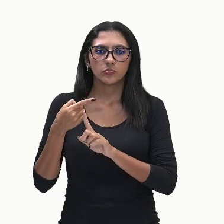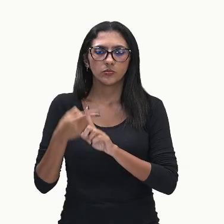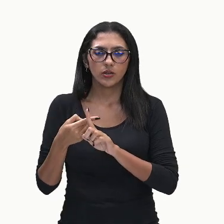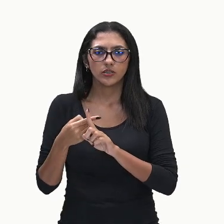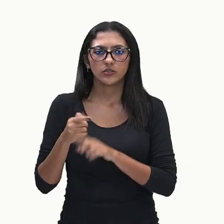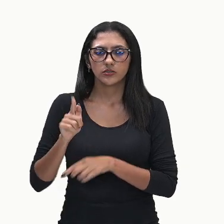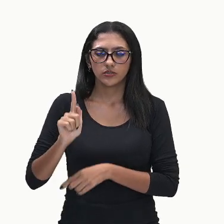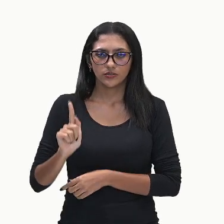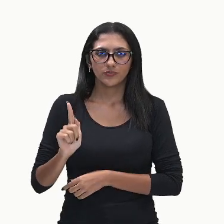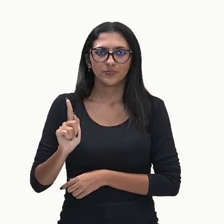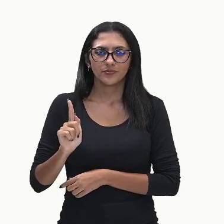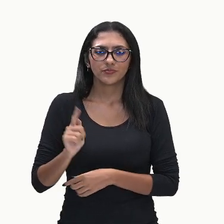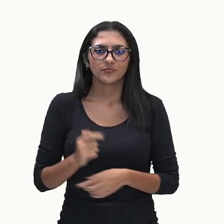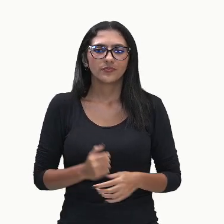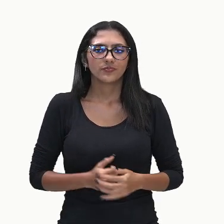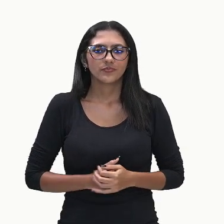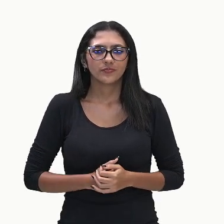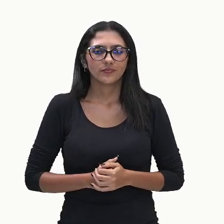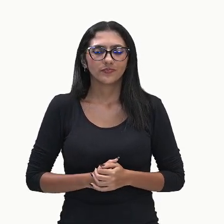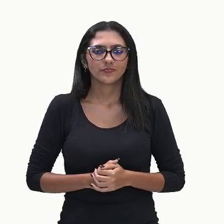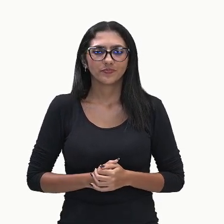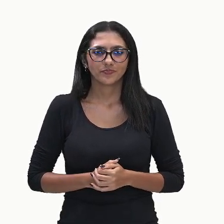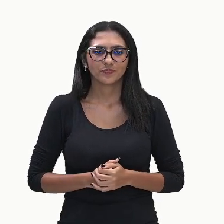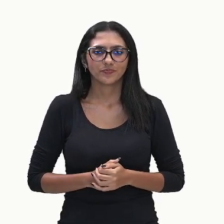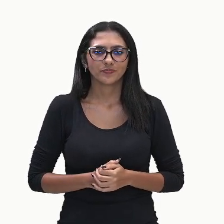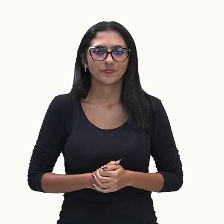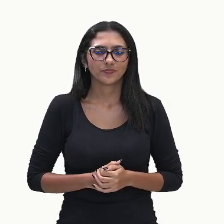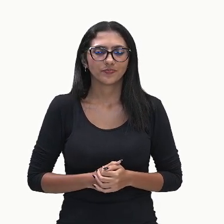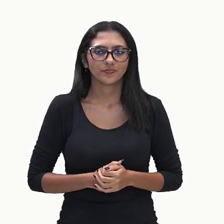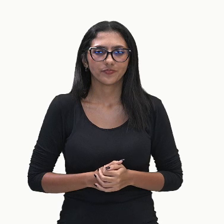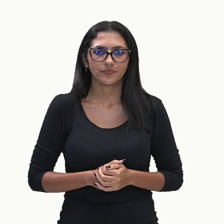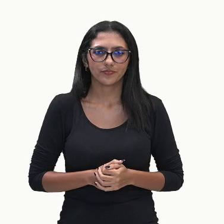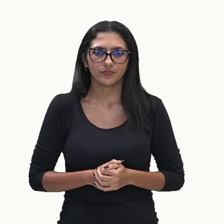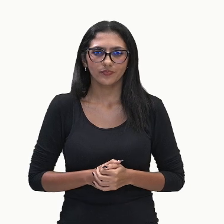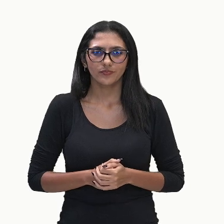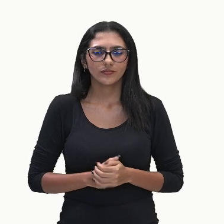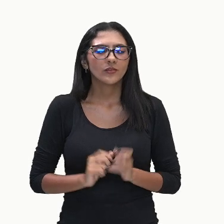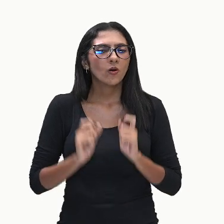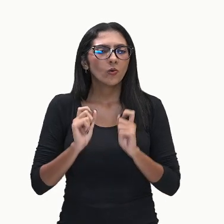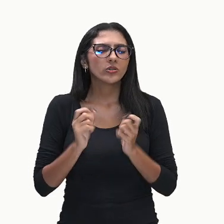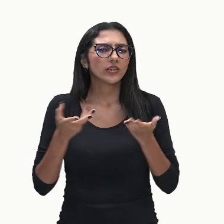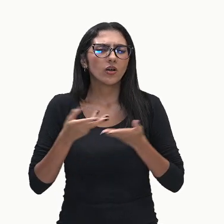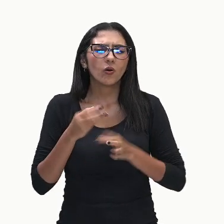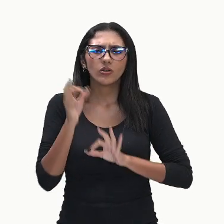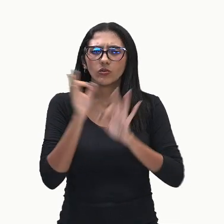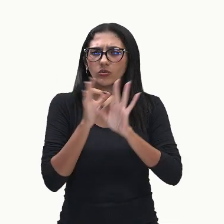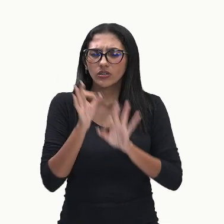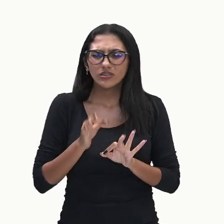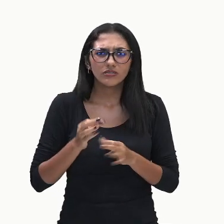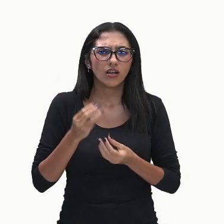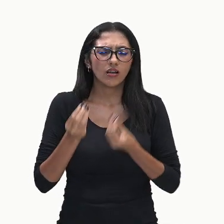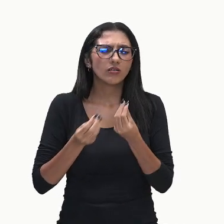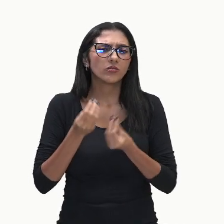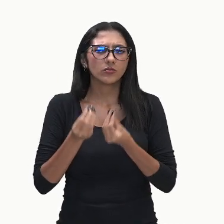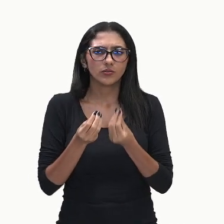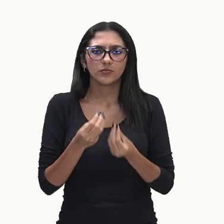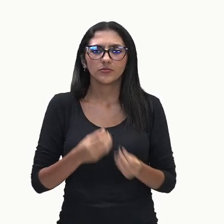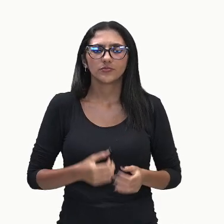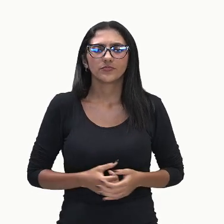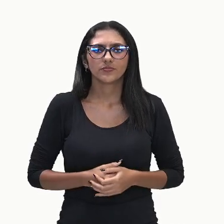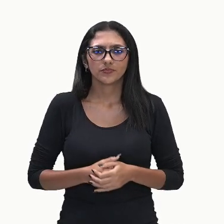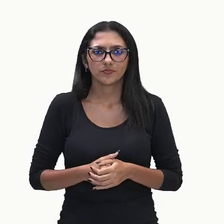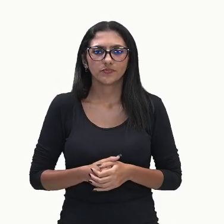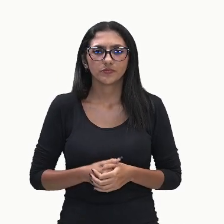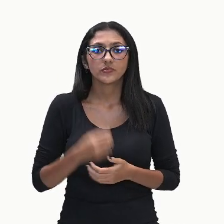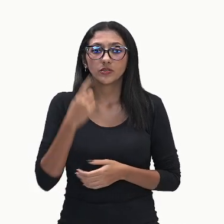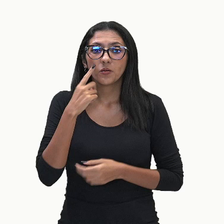G. Beleza? Ok. O que a gente deve fazer agora em seguida? Repare